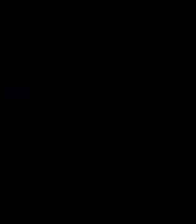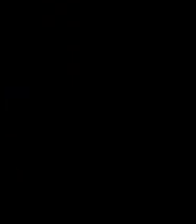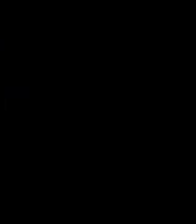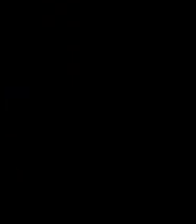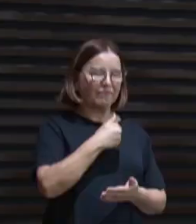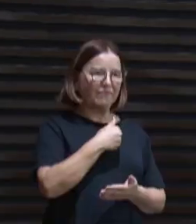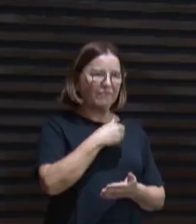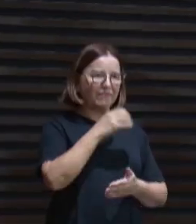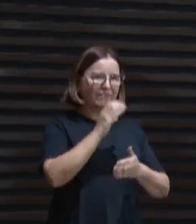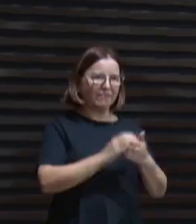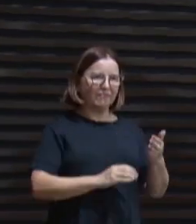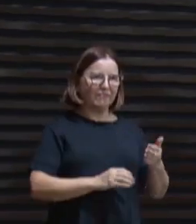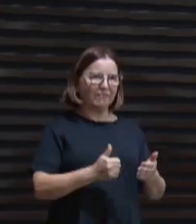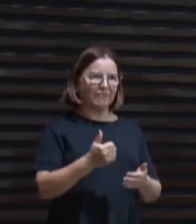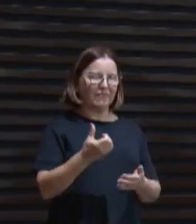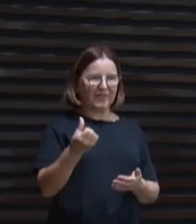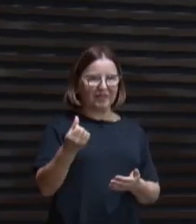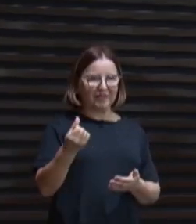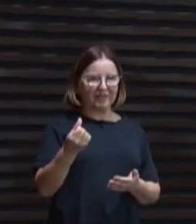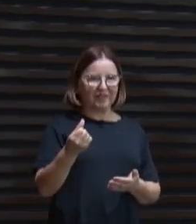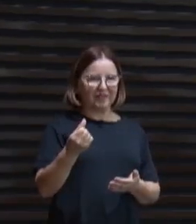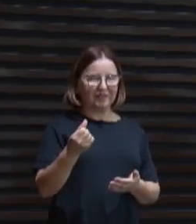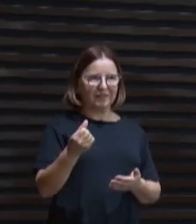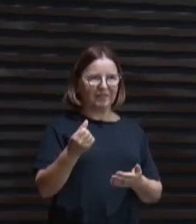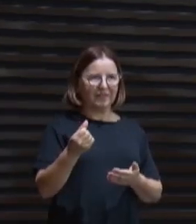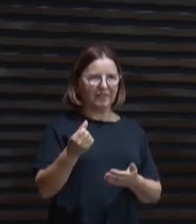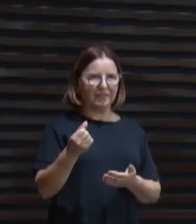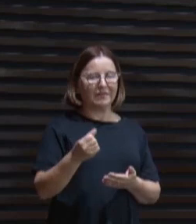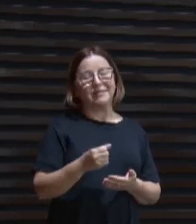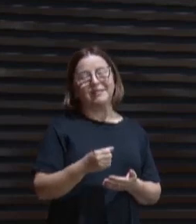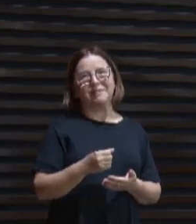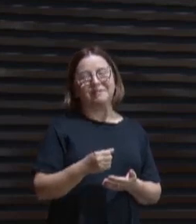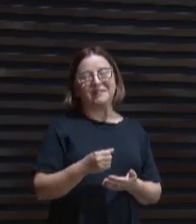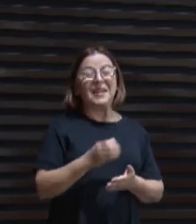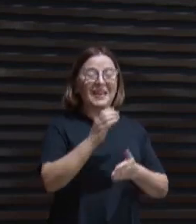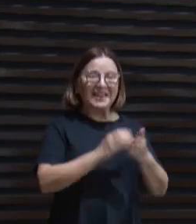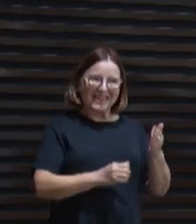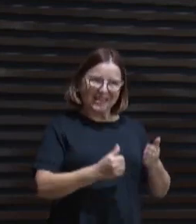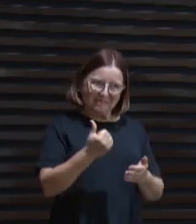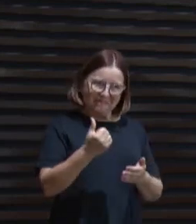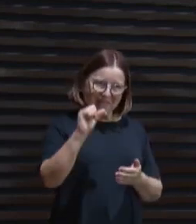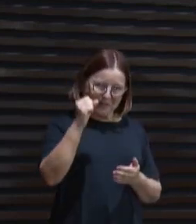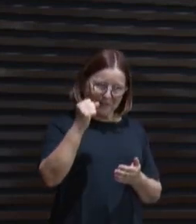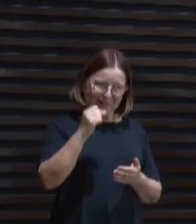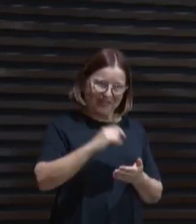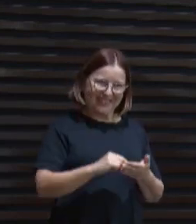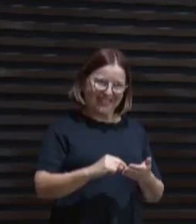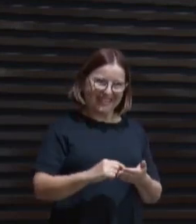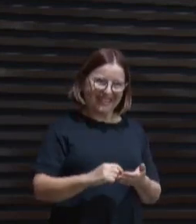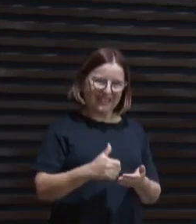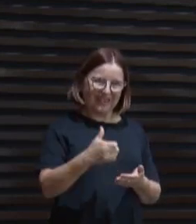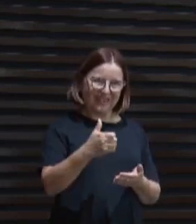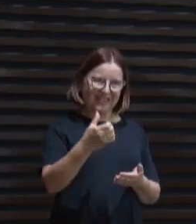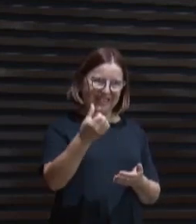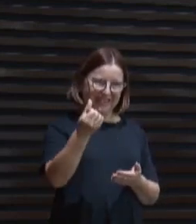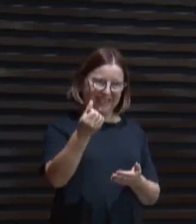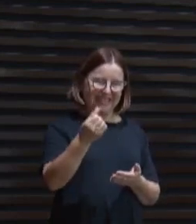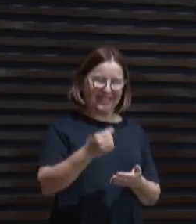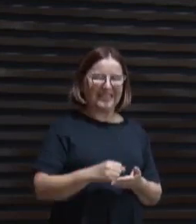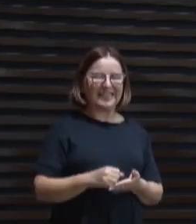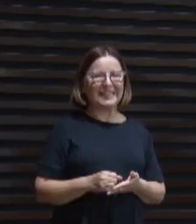Versículo 16 do capítulo 18 de João. Evangelho de João. Esse evangelho, já falamos